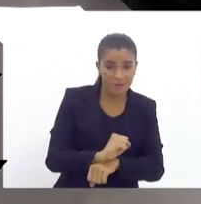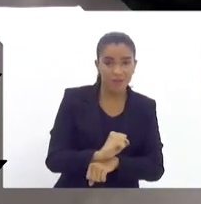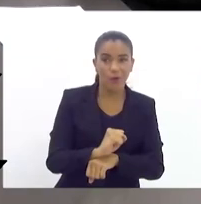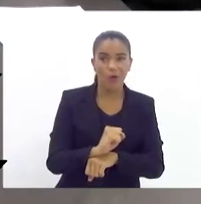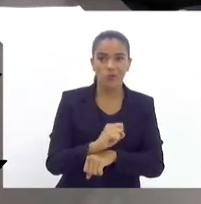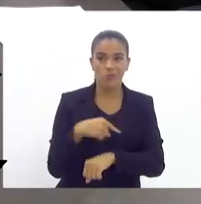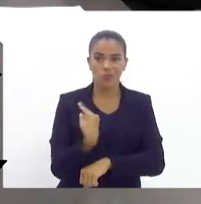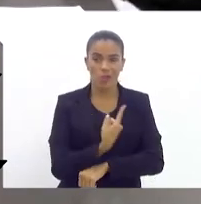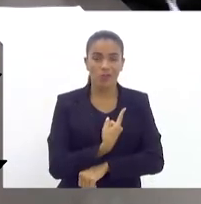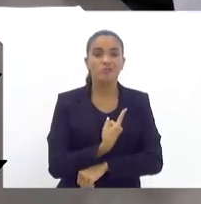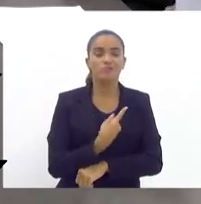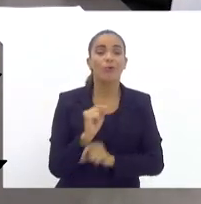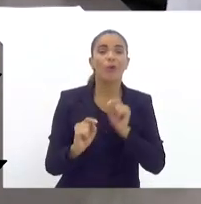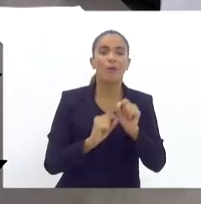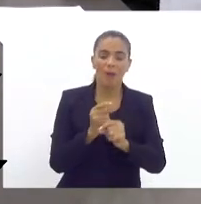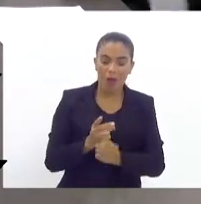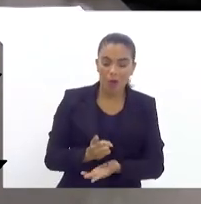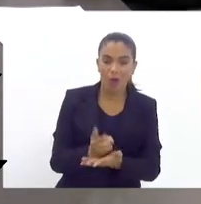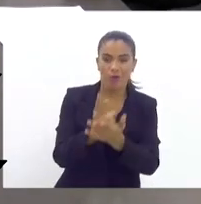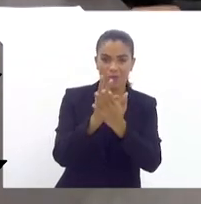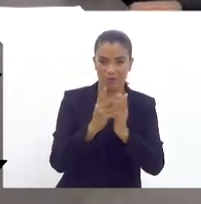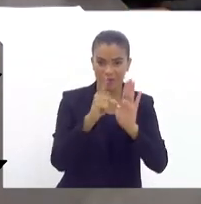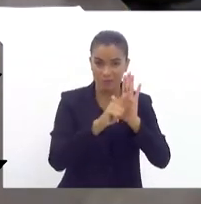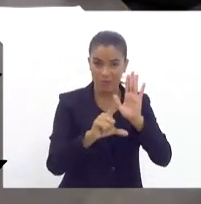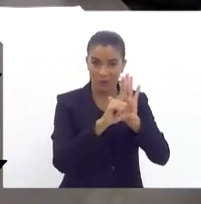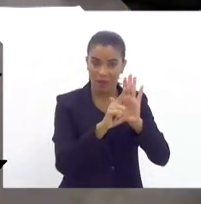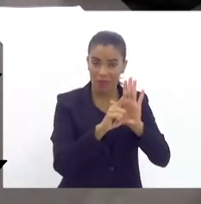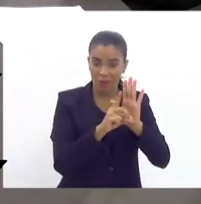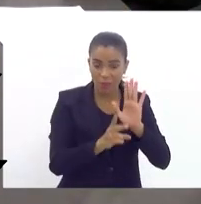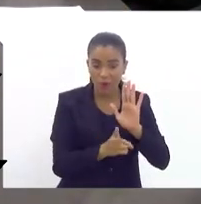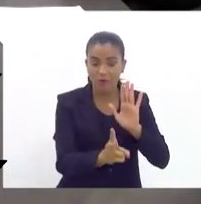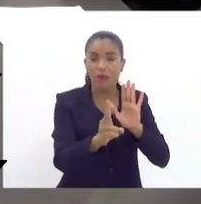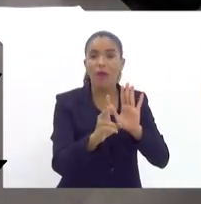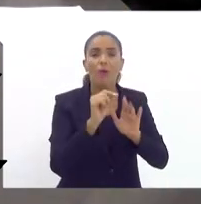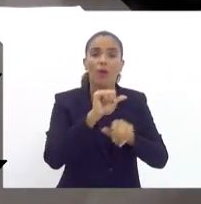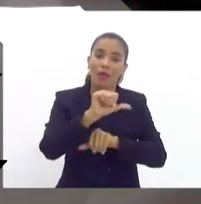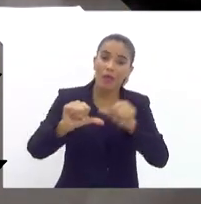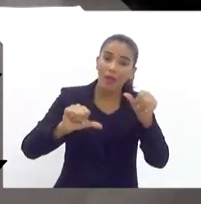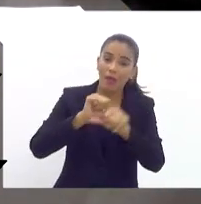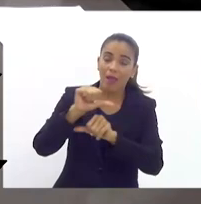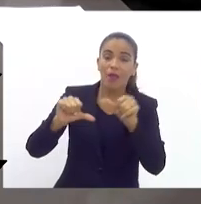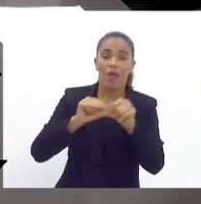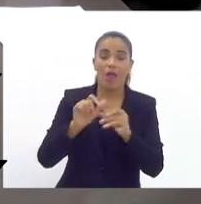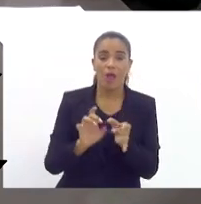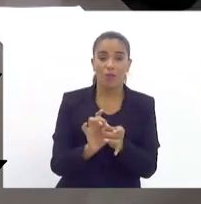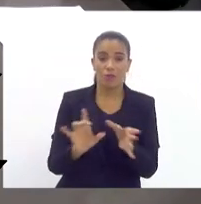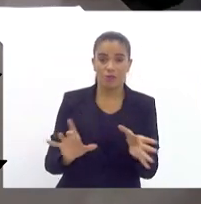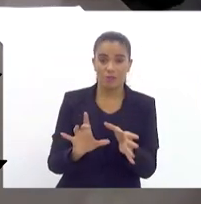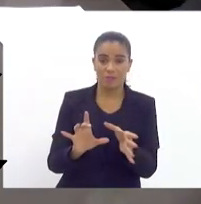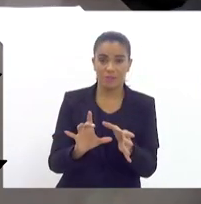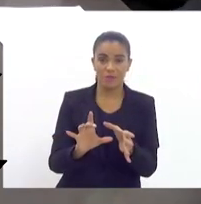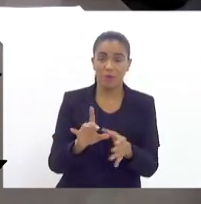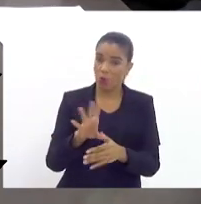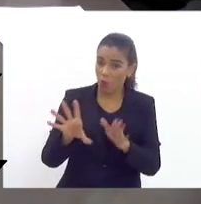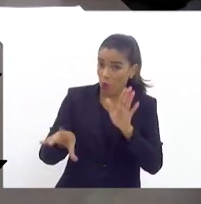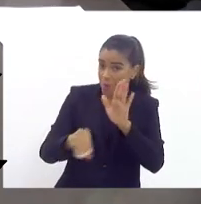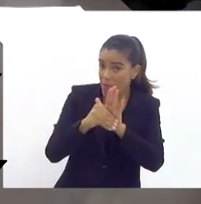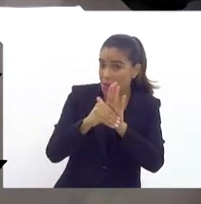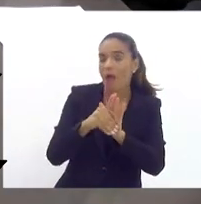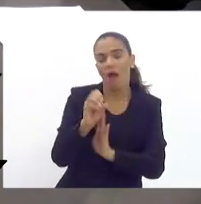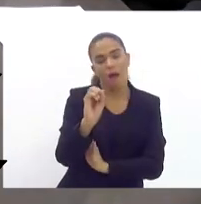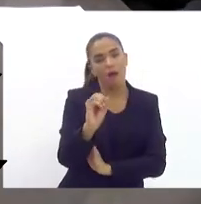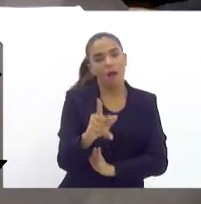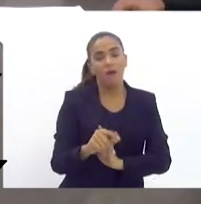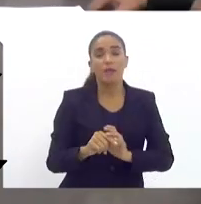nosso, para manter o projeto vivo, é transformá-lo em autorizativo... Com emendas. Com